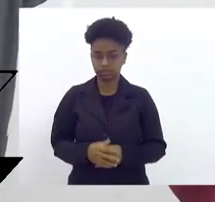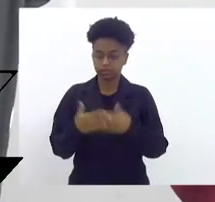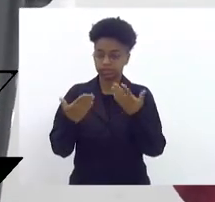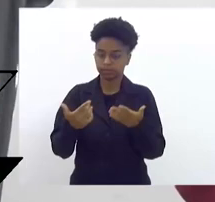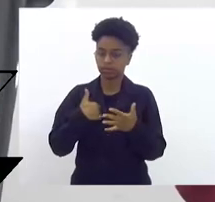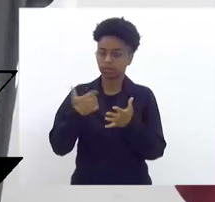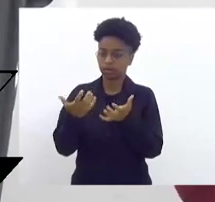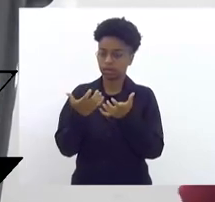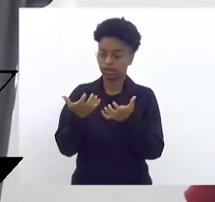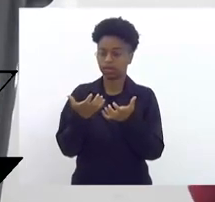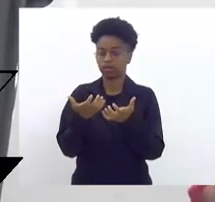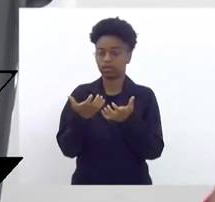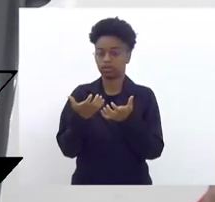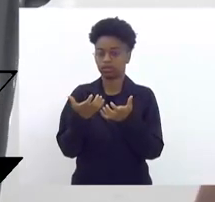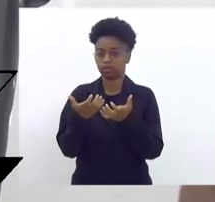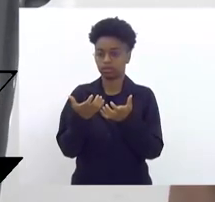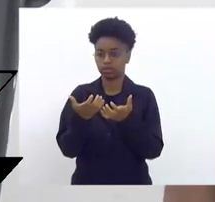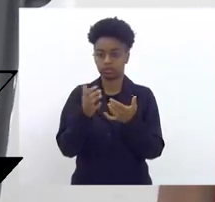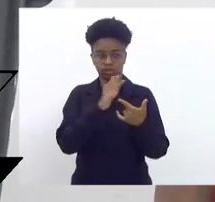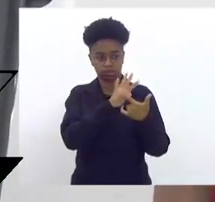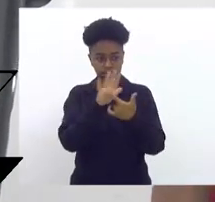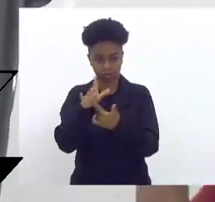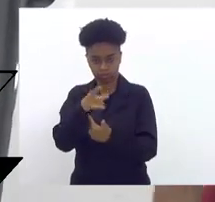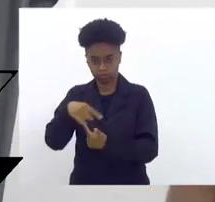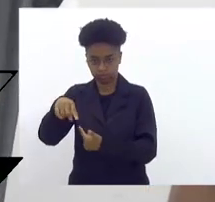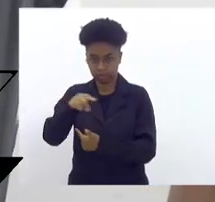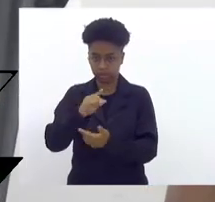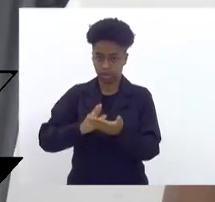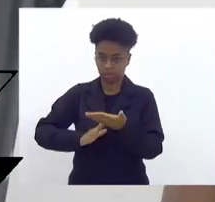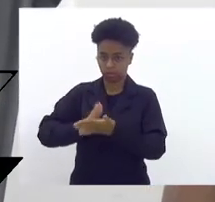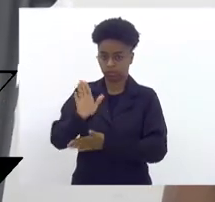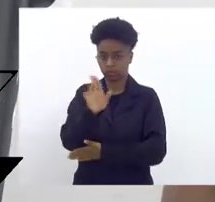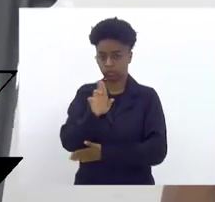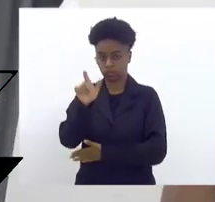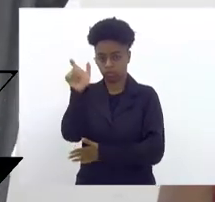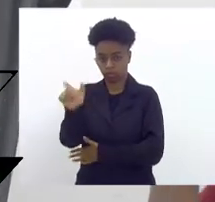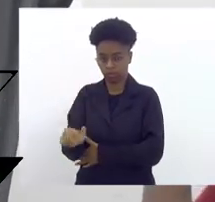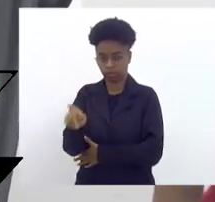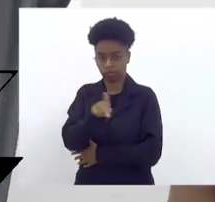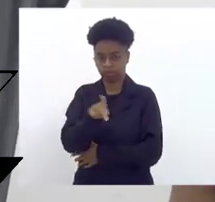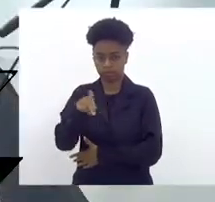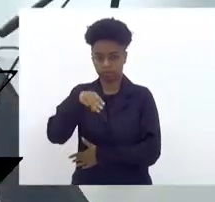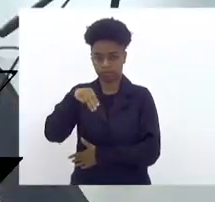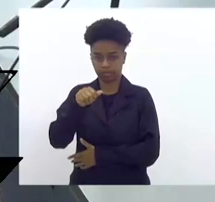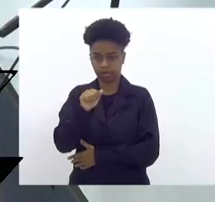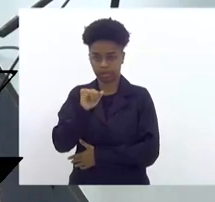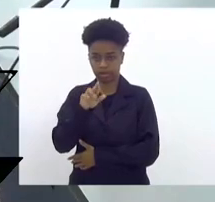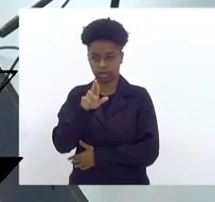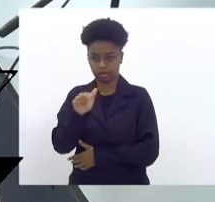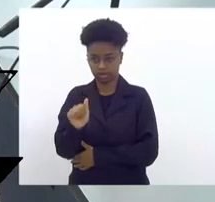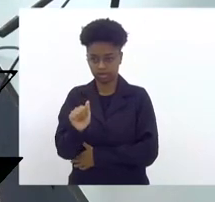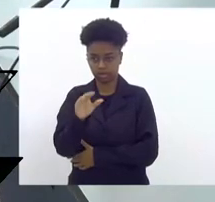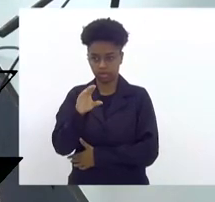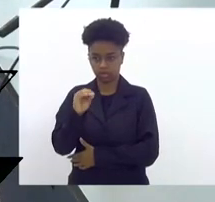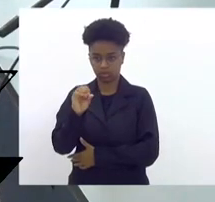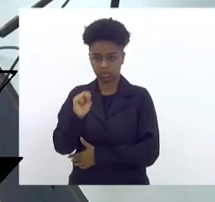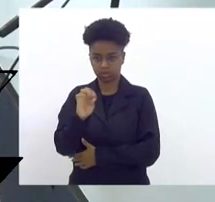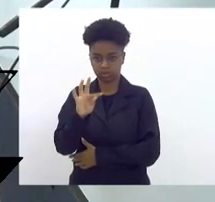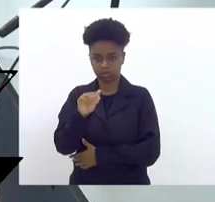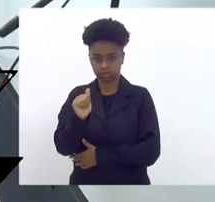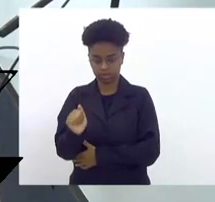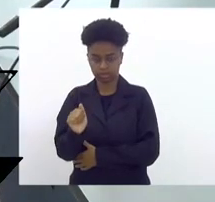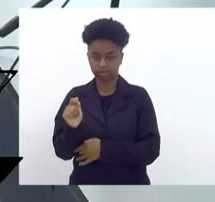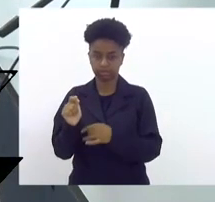submeter a ex colegiado a aprovação do nome da professora Maíra Costa Fernandes para nossa